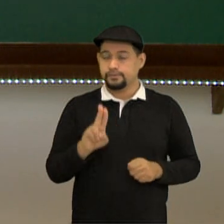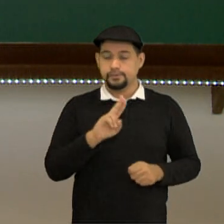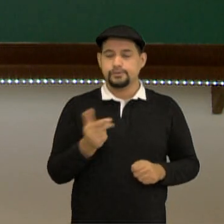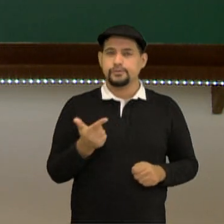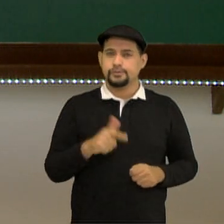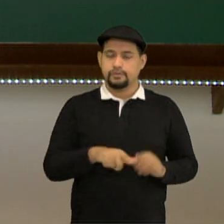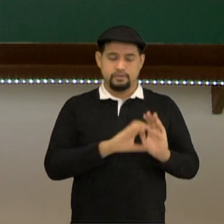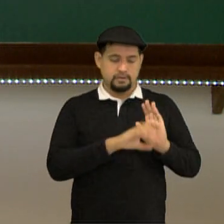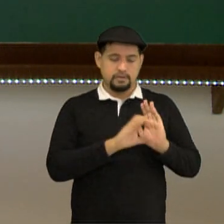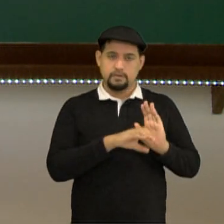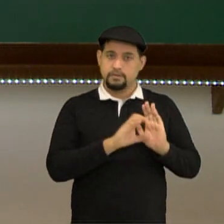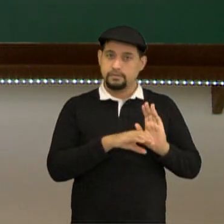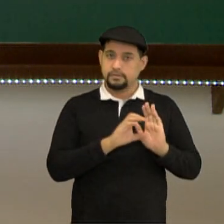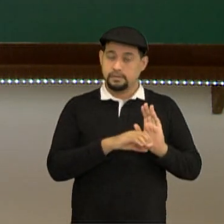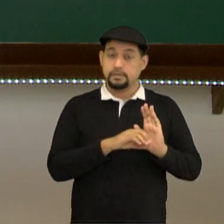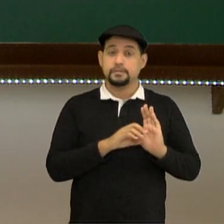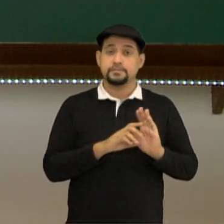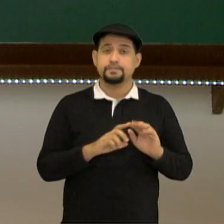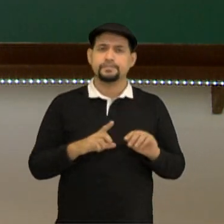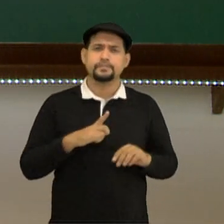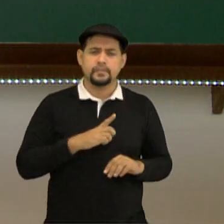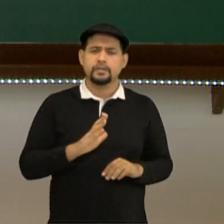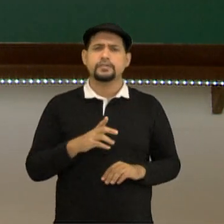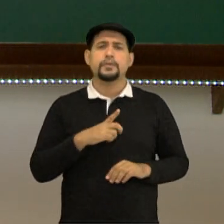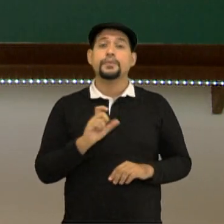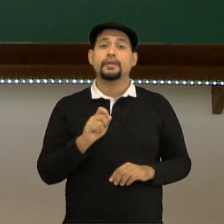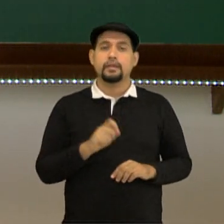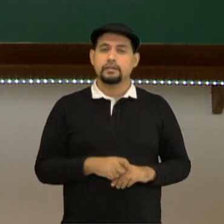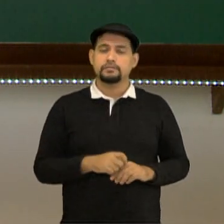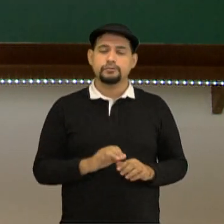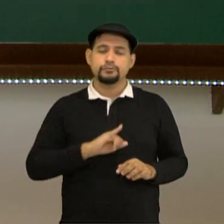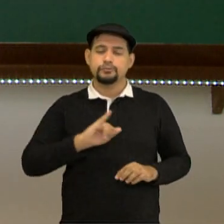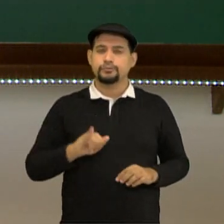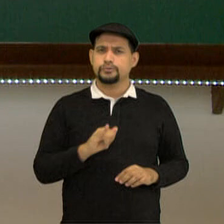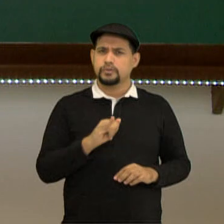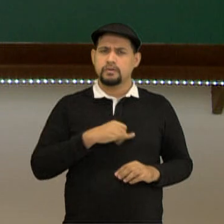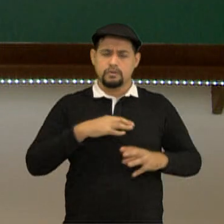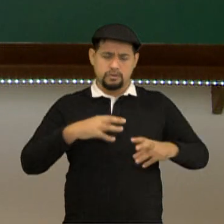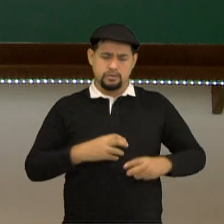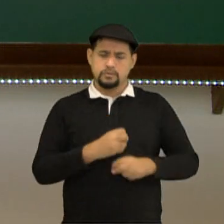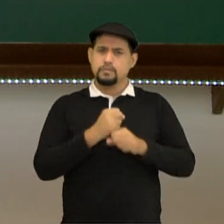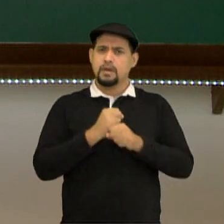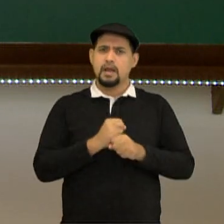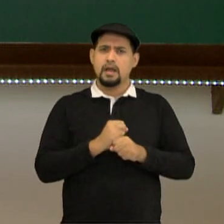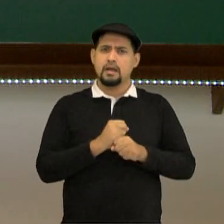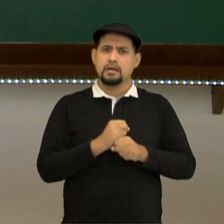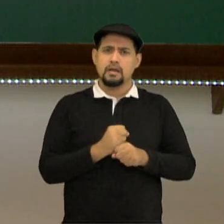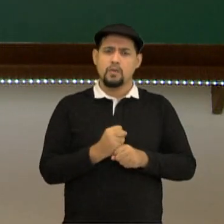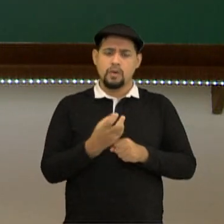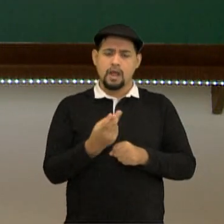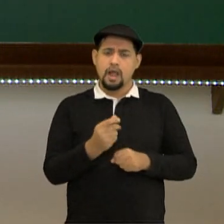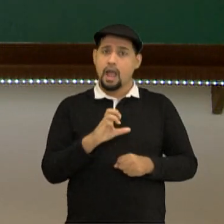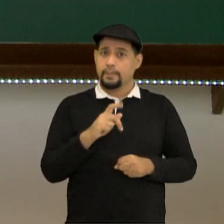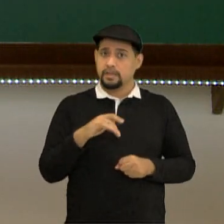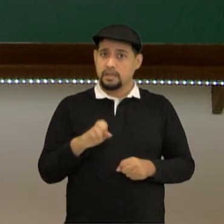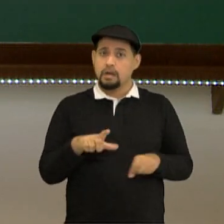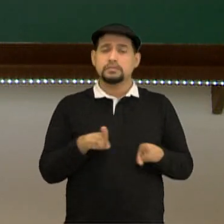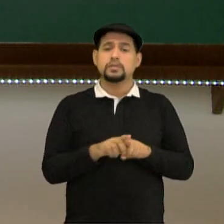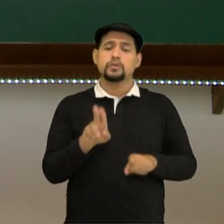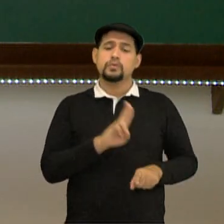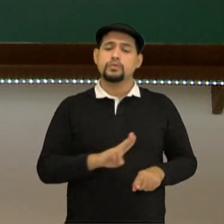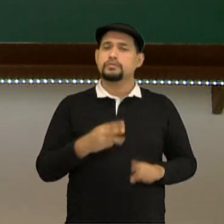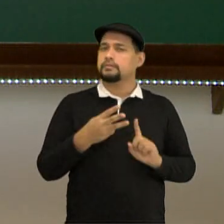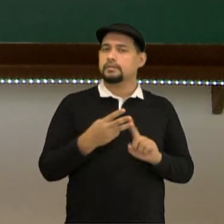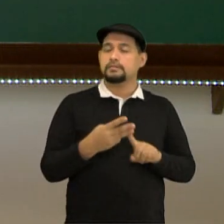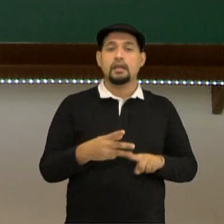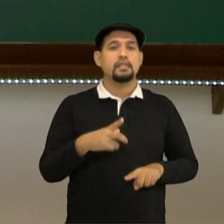do conceito no segundo, tenho já o final lá, o juro. Vou somar com o capital desse segundo mês e aplico o terceiro. Vai